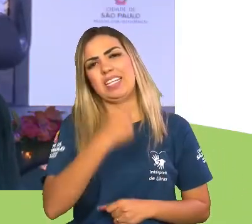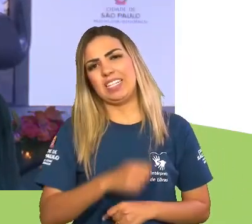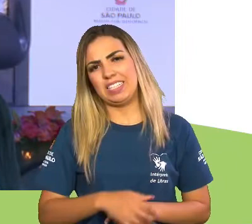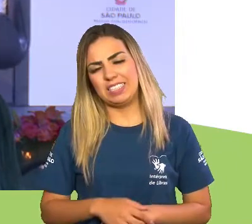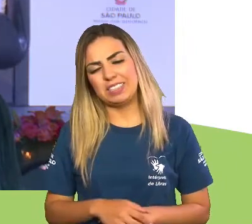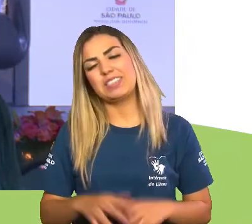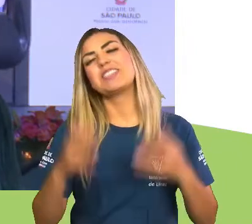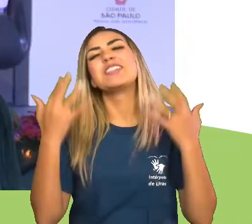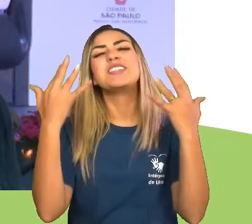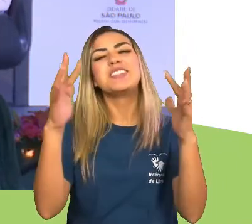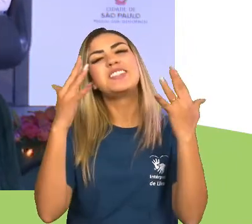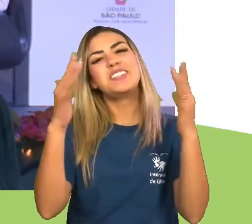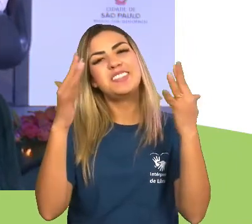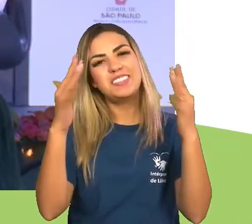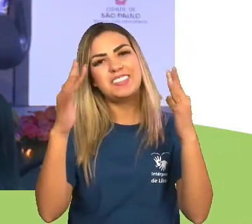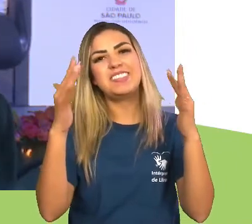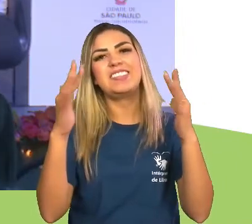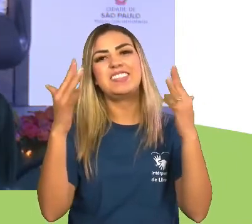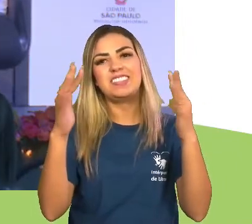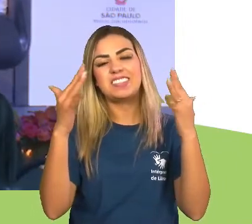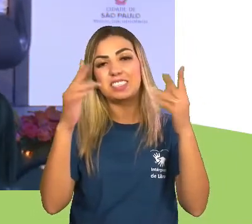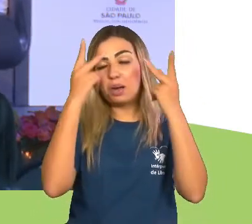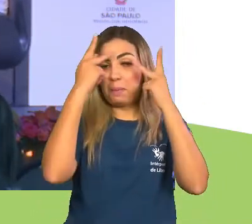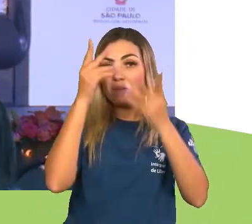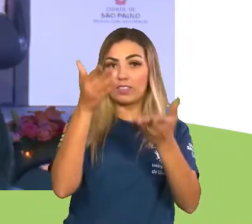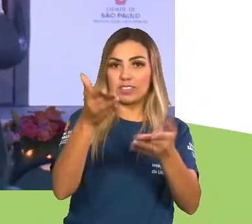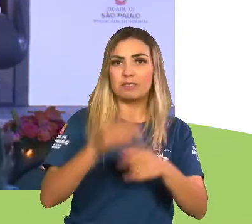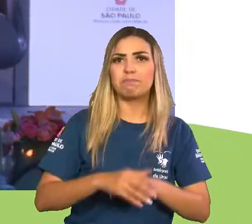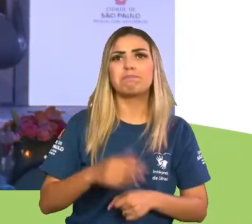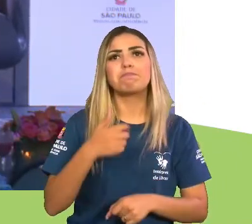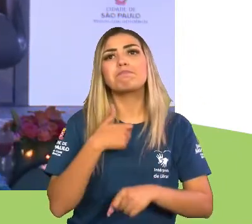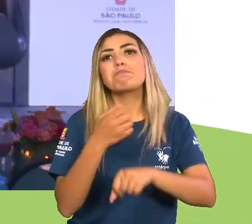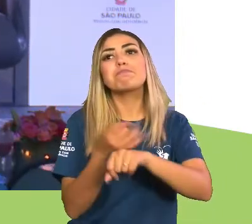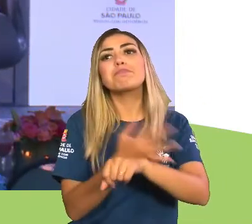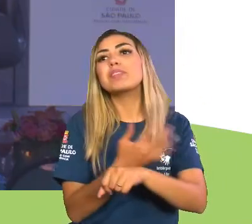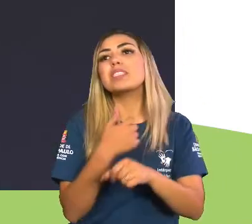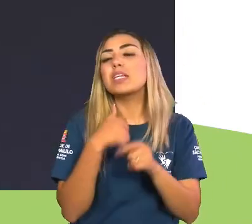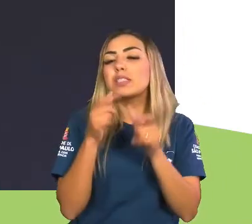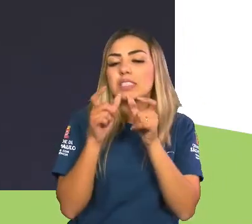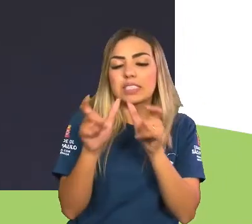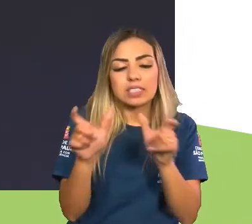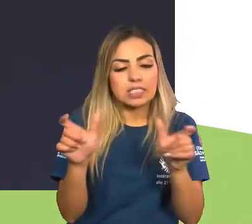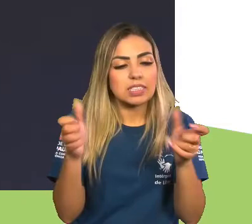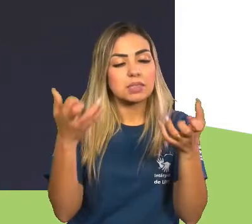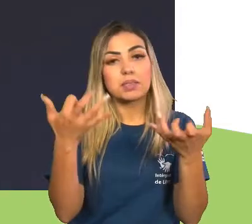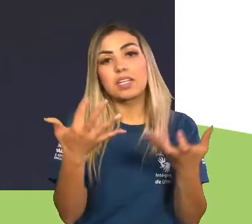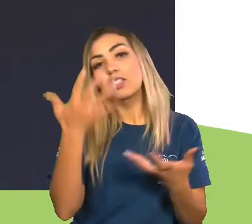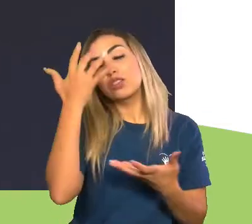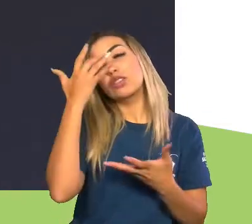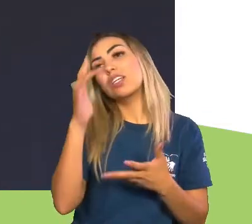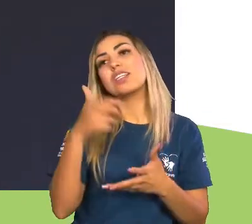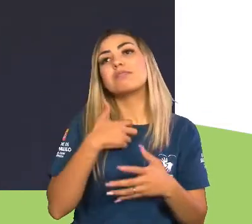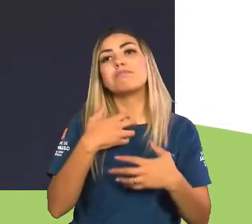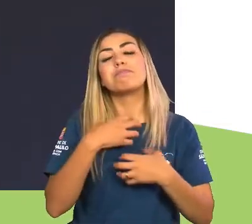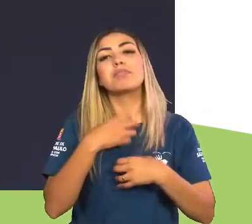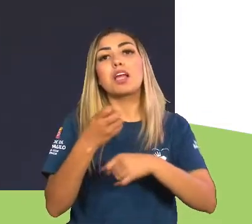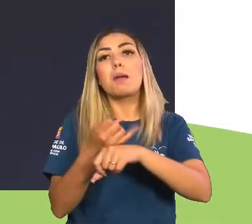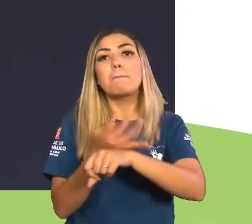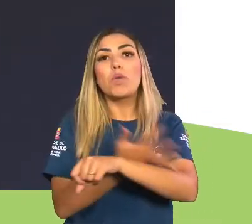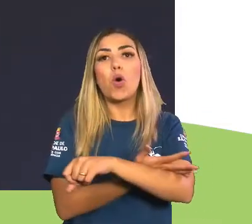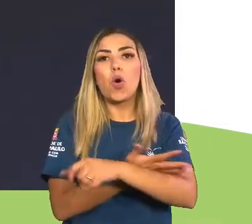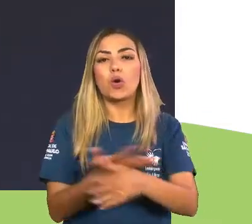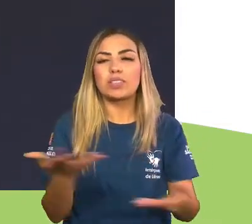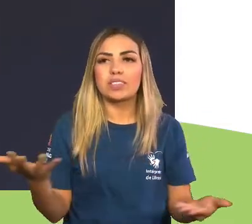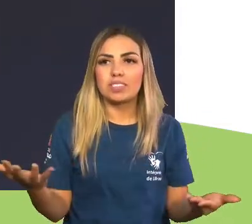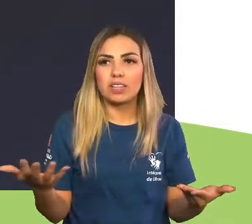Pra você. Gente, eu não consigo nem traduzir em palavras a emoção que foi presenciar esse momento